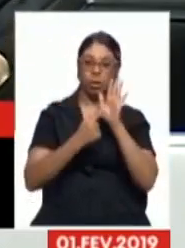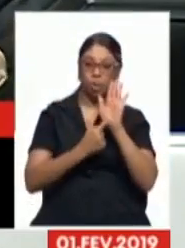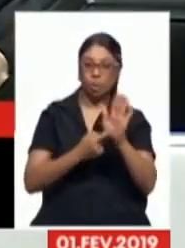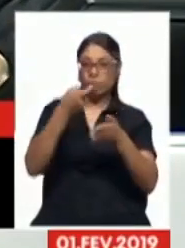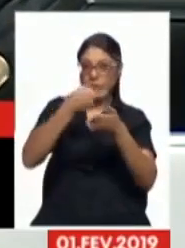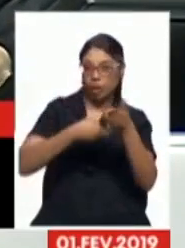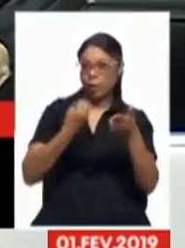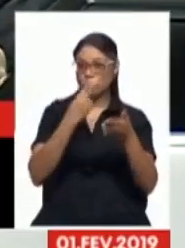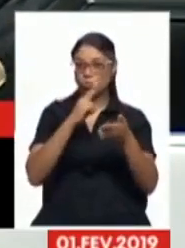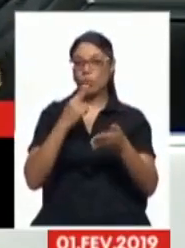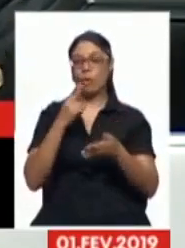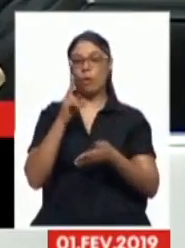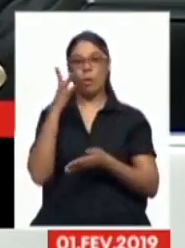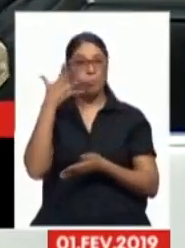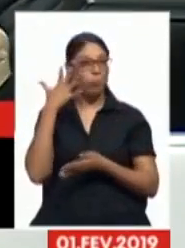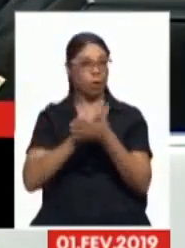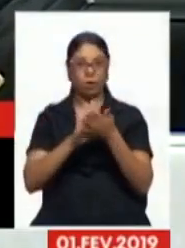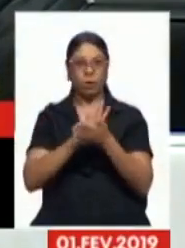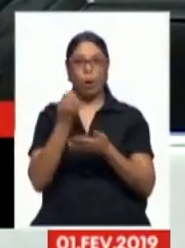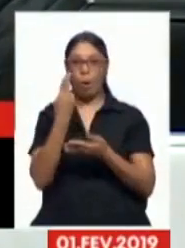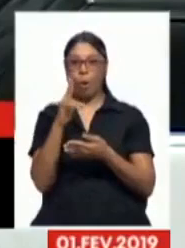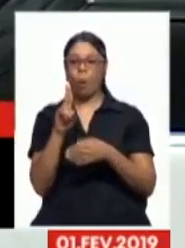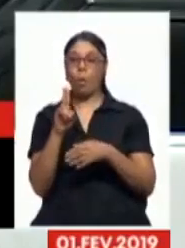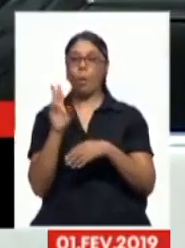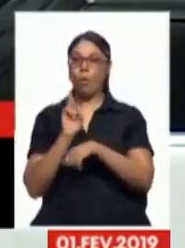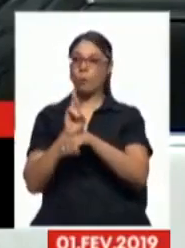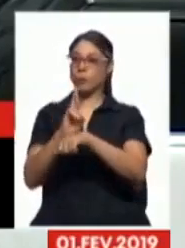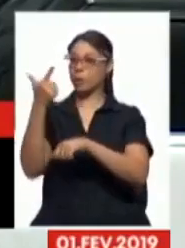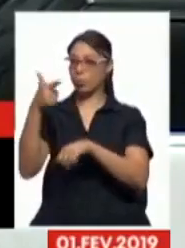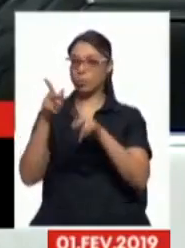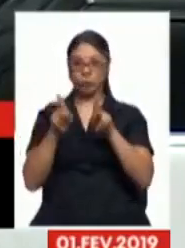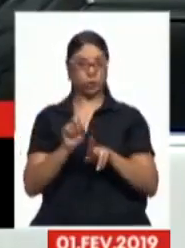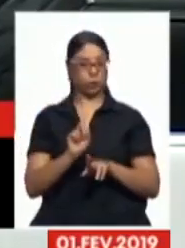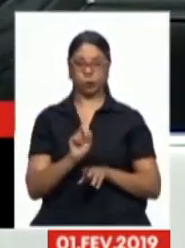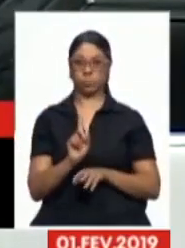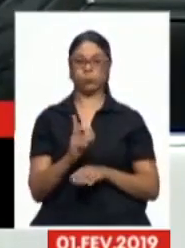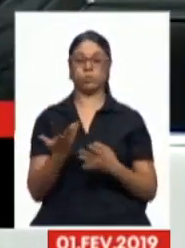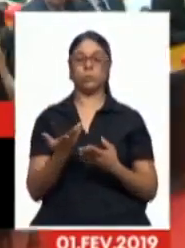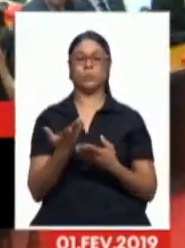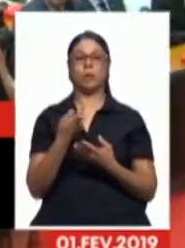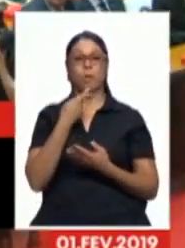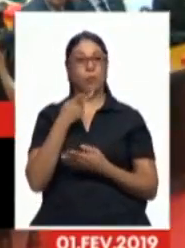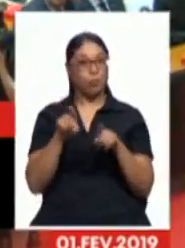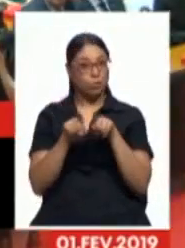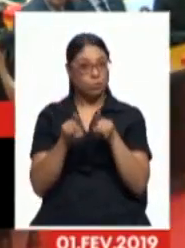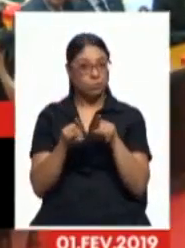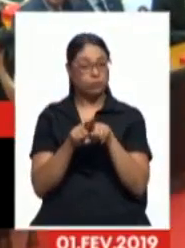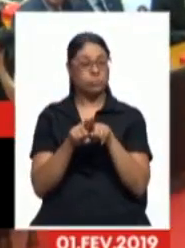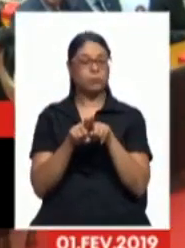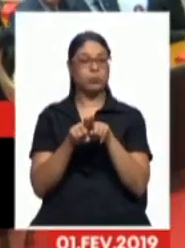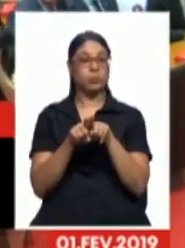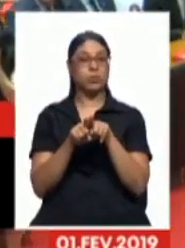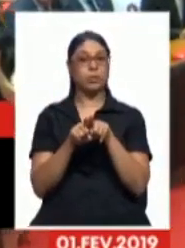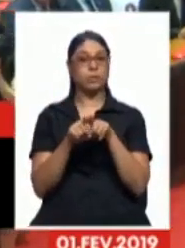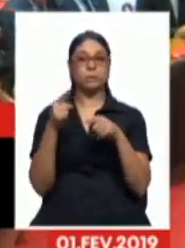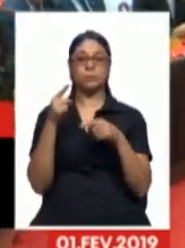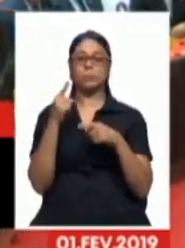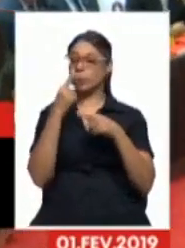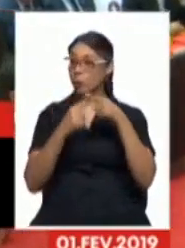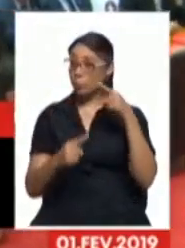ou ser representado por procurador. Reiteramos que não é permitido